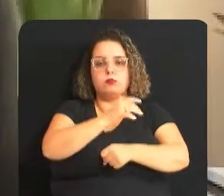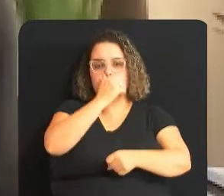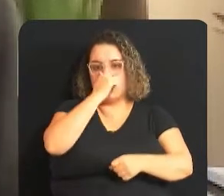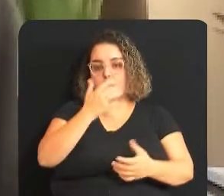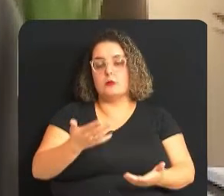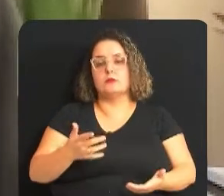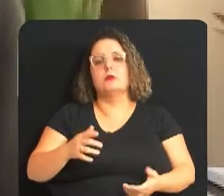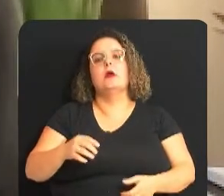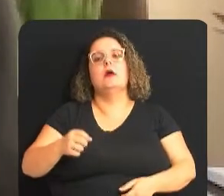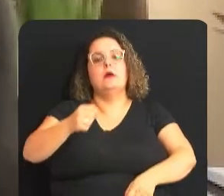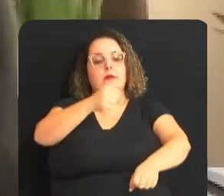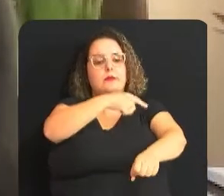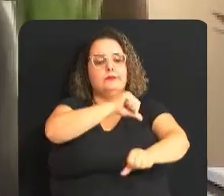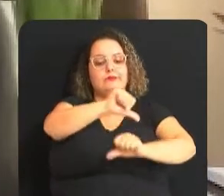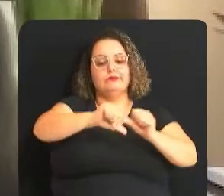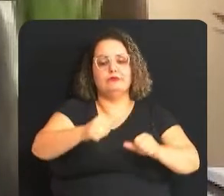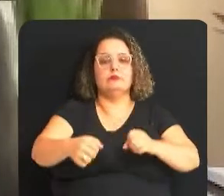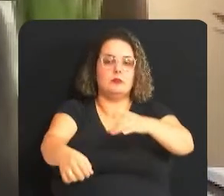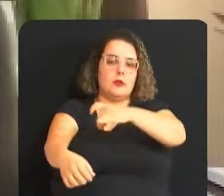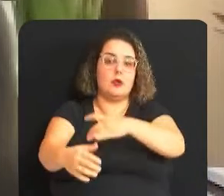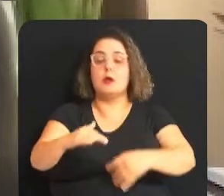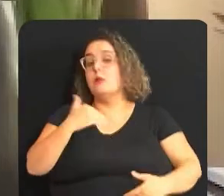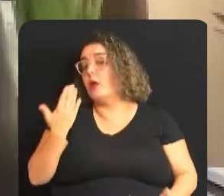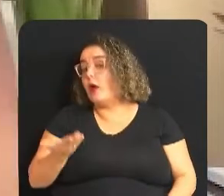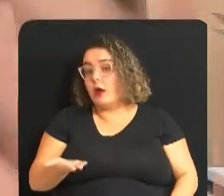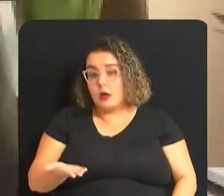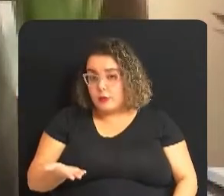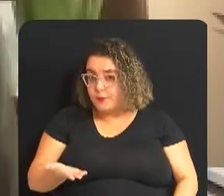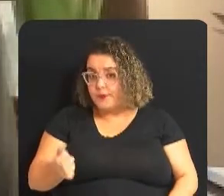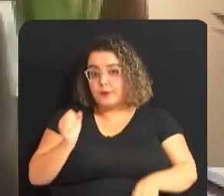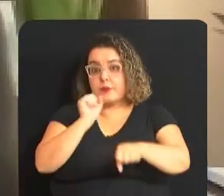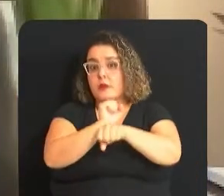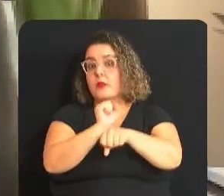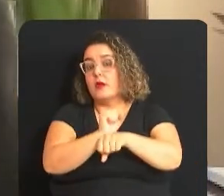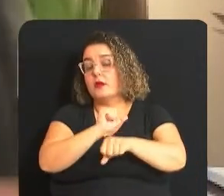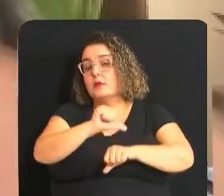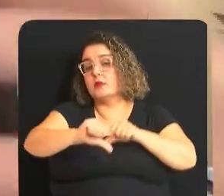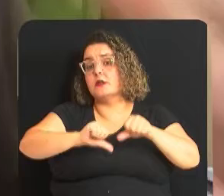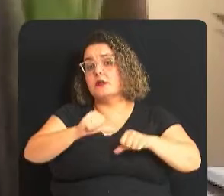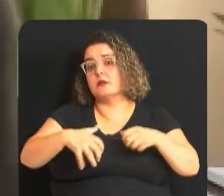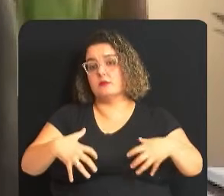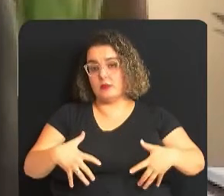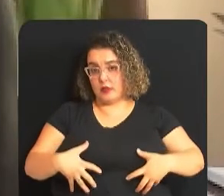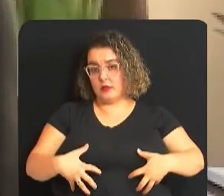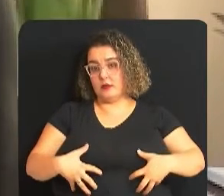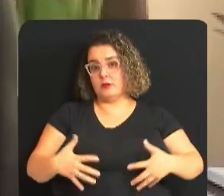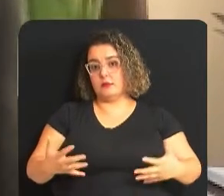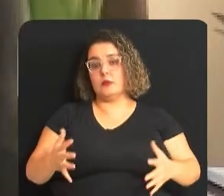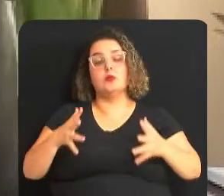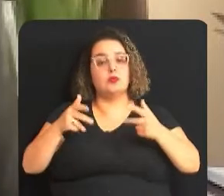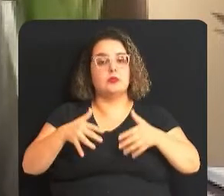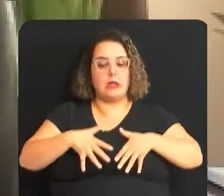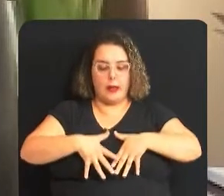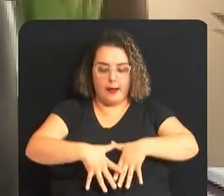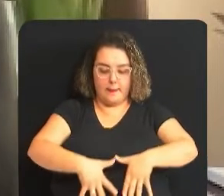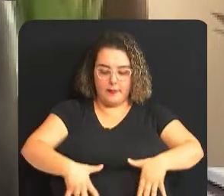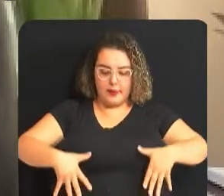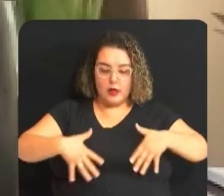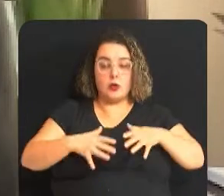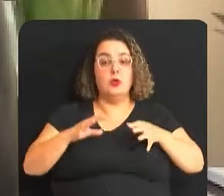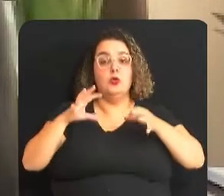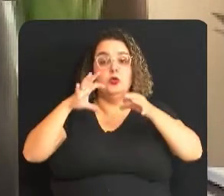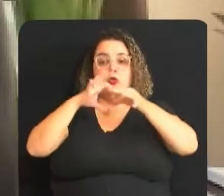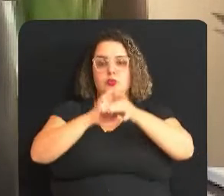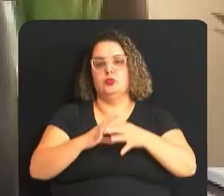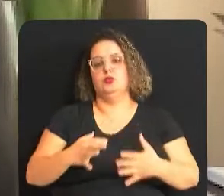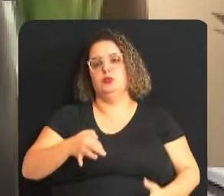a hemodiálise e acaba morrendo na hemodiálise, esperando um transplante. Tudo isso é abdômen. E está tudo interligado com o